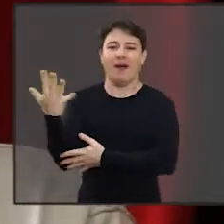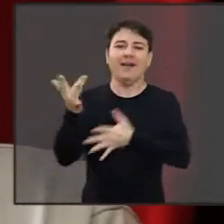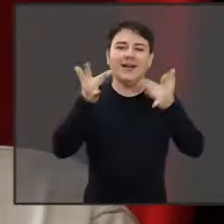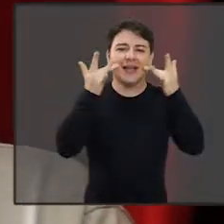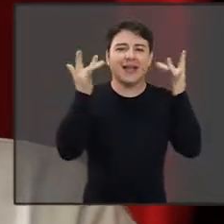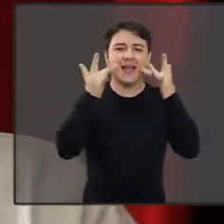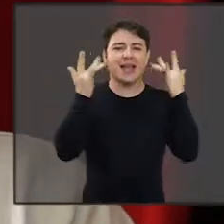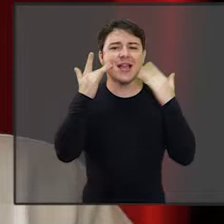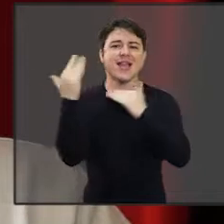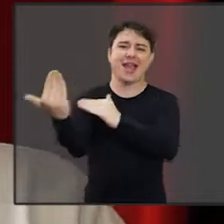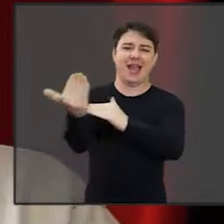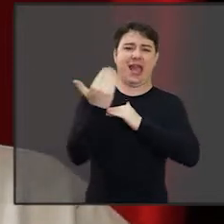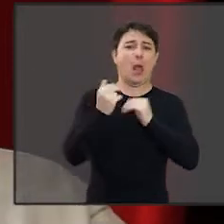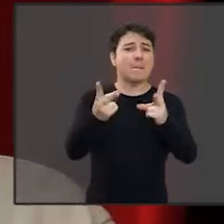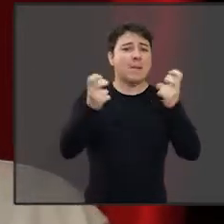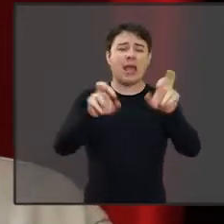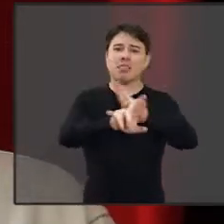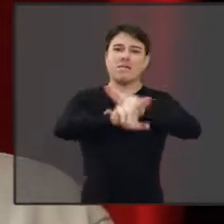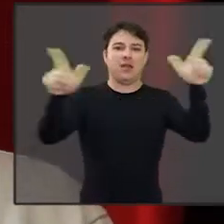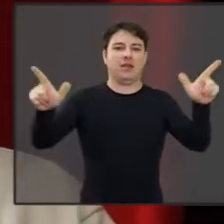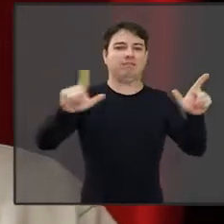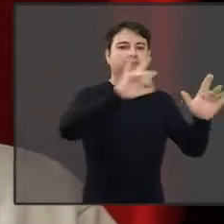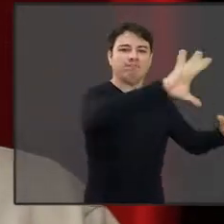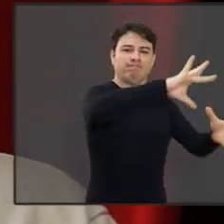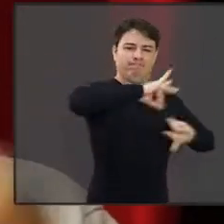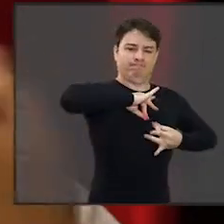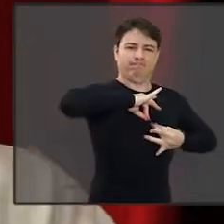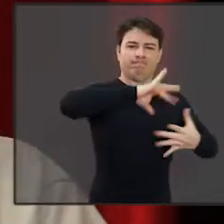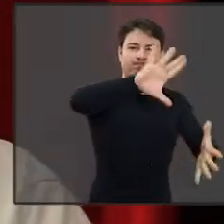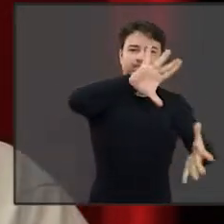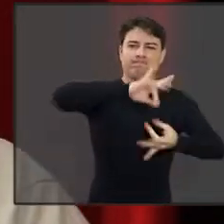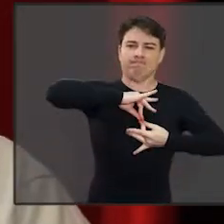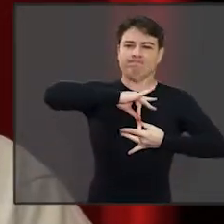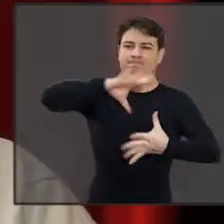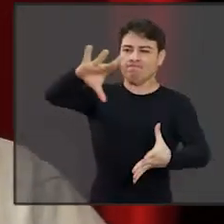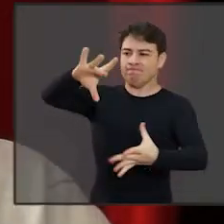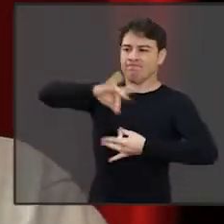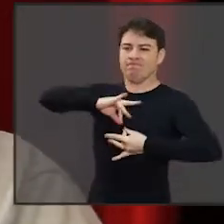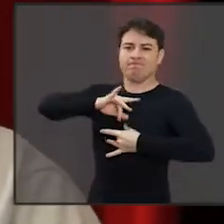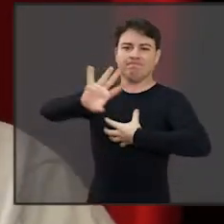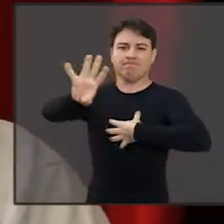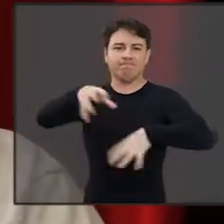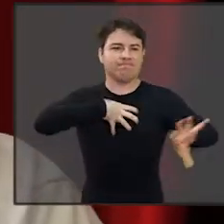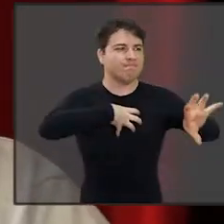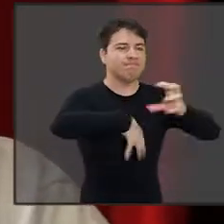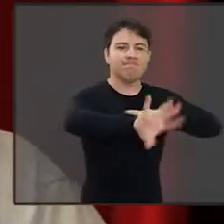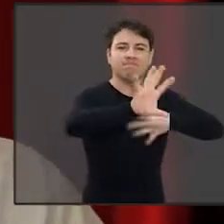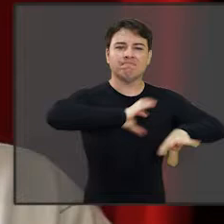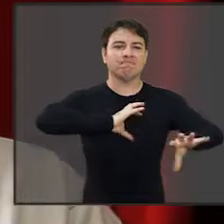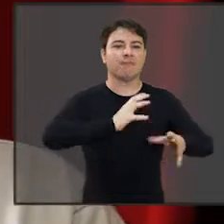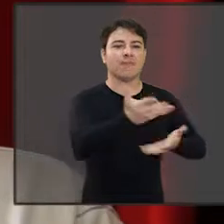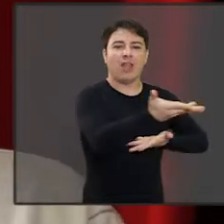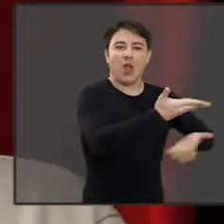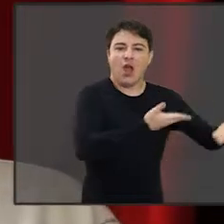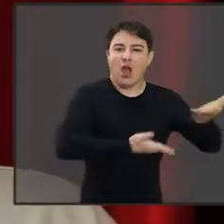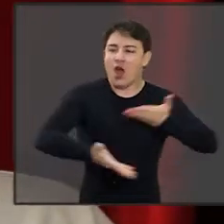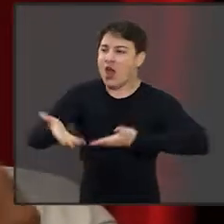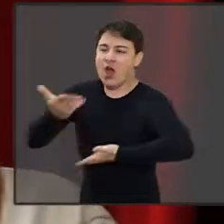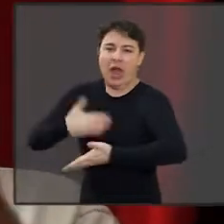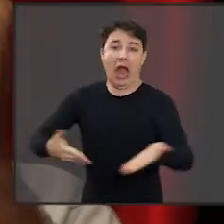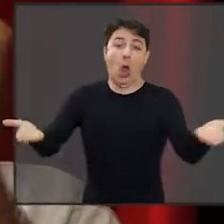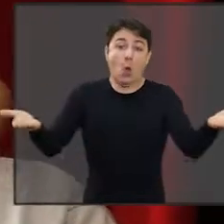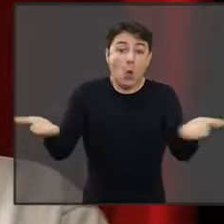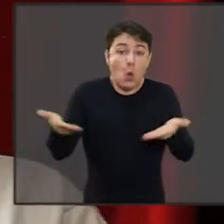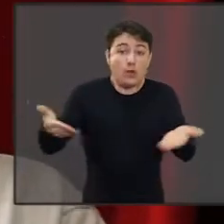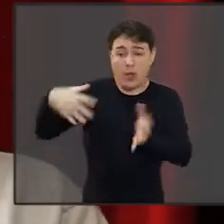teatro que eu fiz. Porque elas me permitem inverter papéis, me colocar no lugar de personagens e pessoas que eu não estaria e